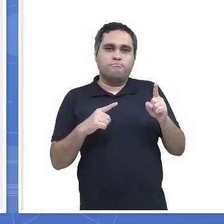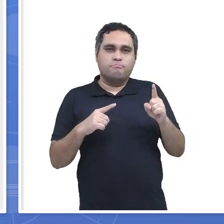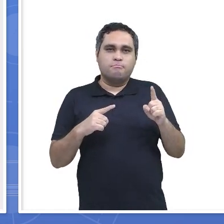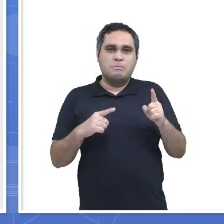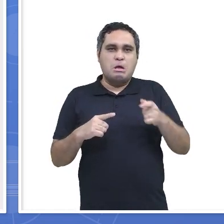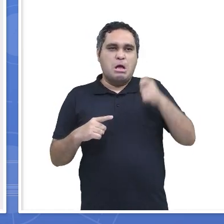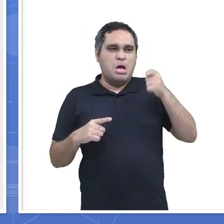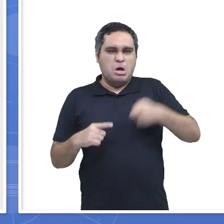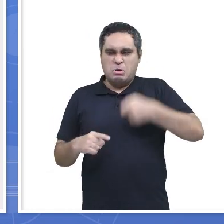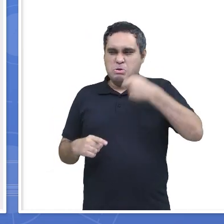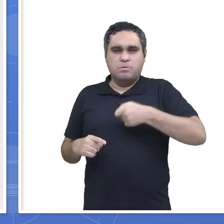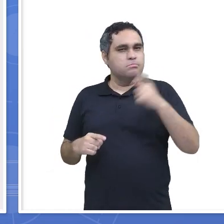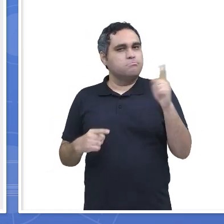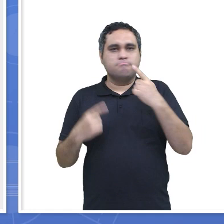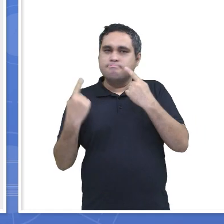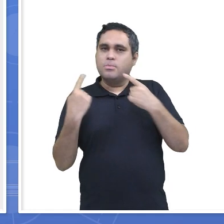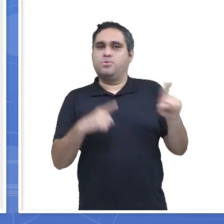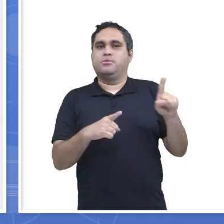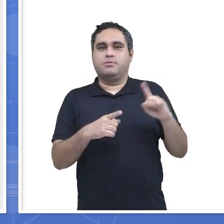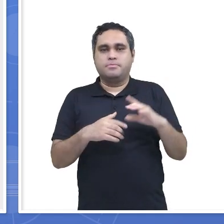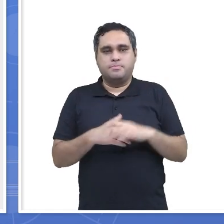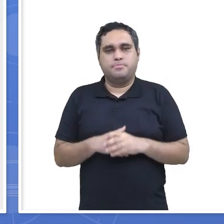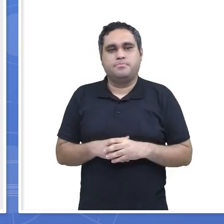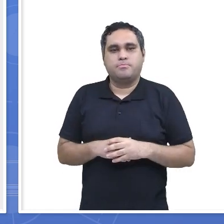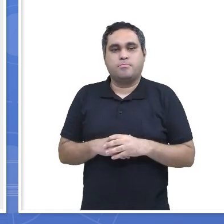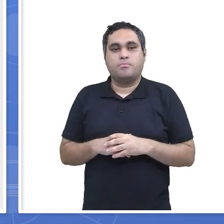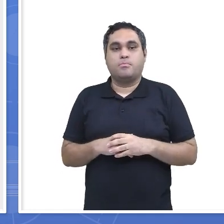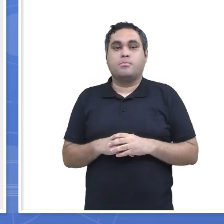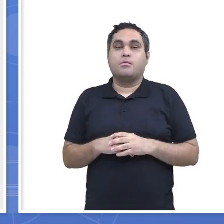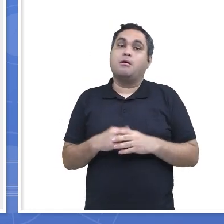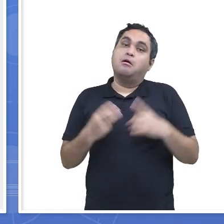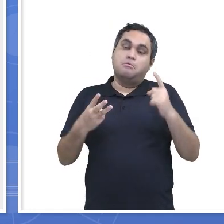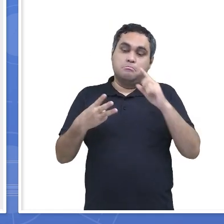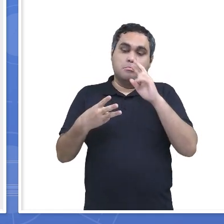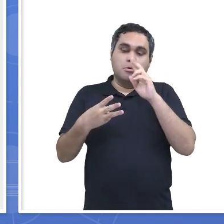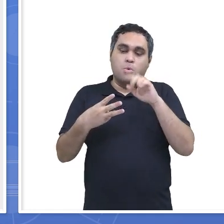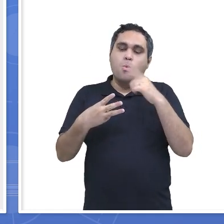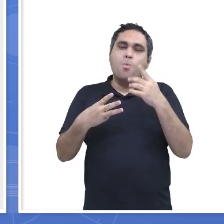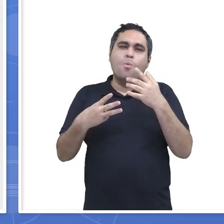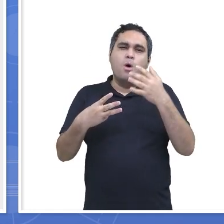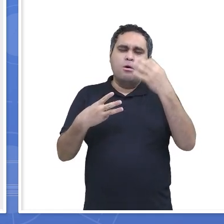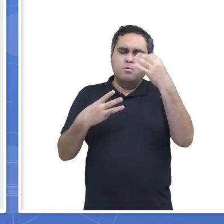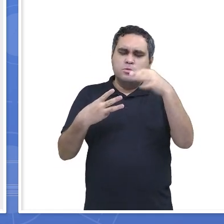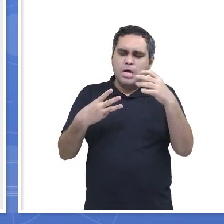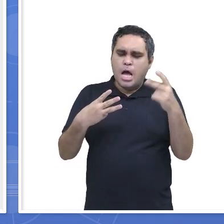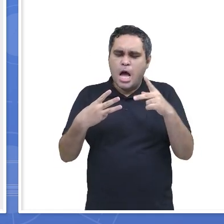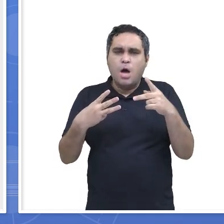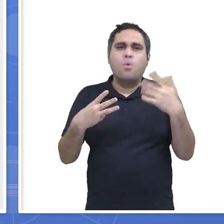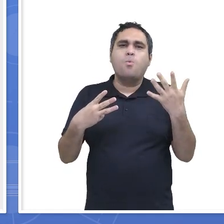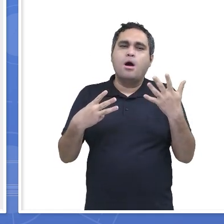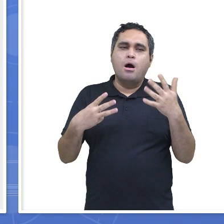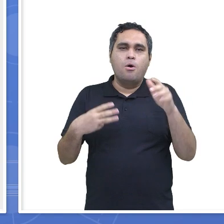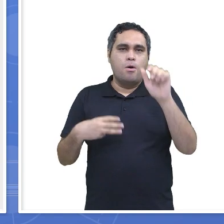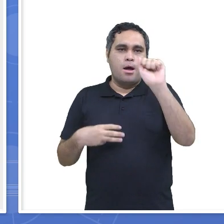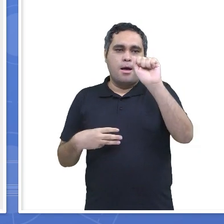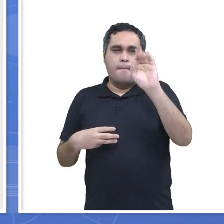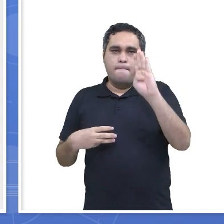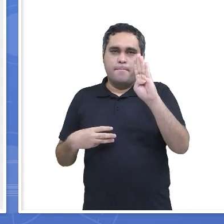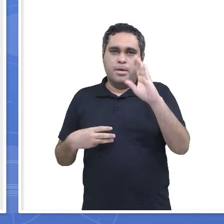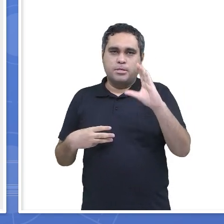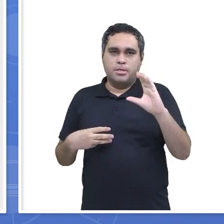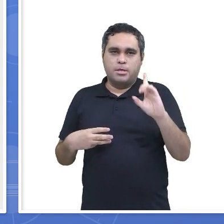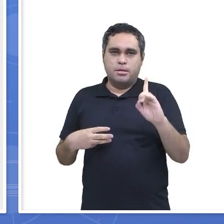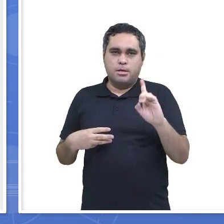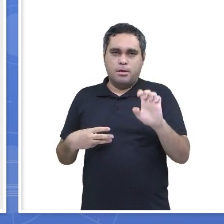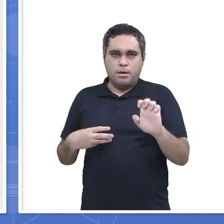de exceção. Certo? Então, das afirmativas acima estão corretas. Nós temos aí, então,